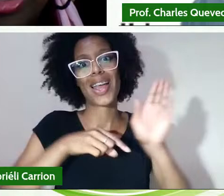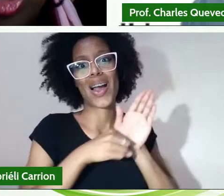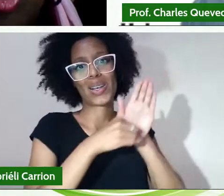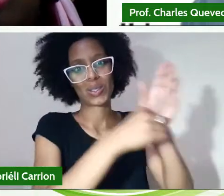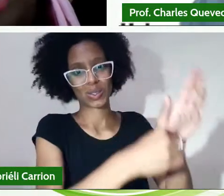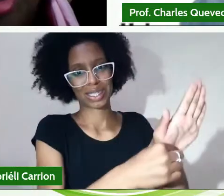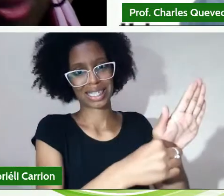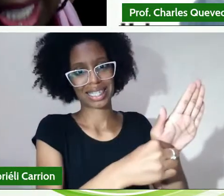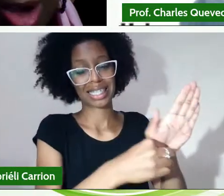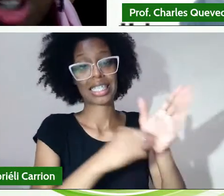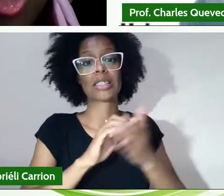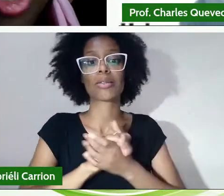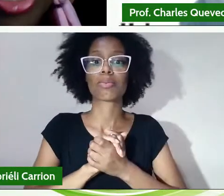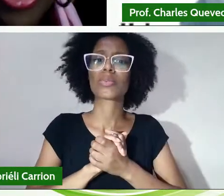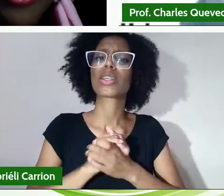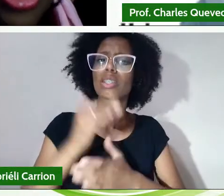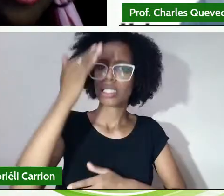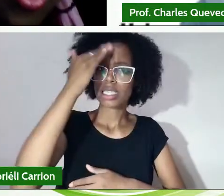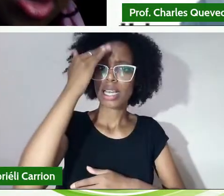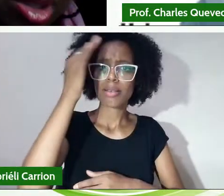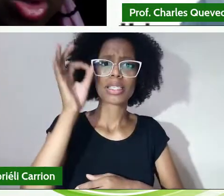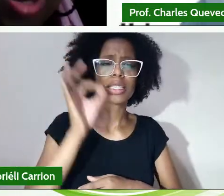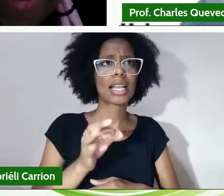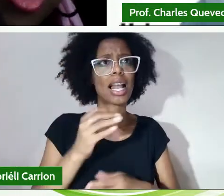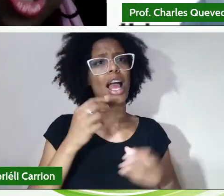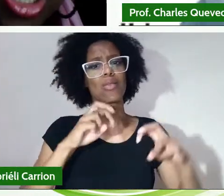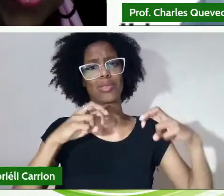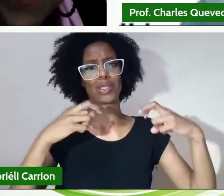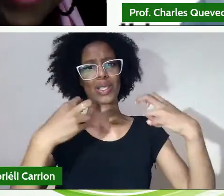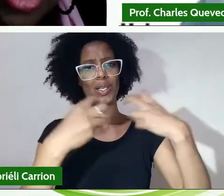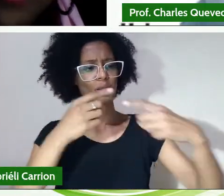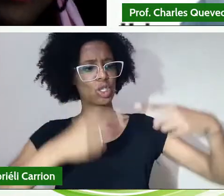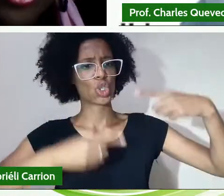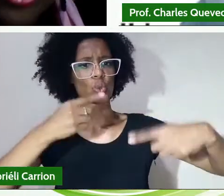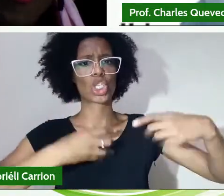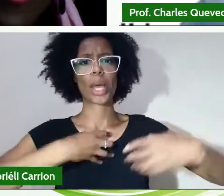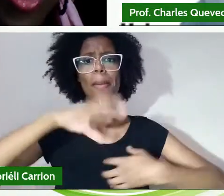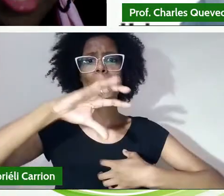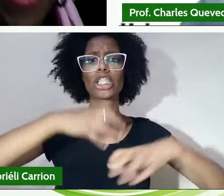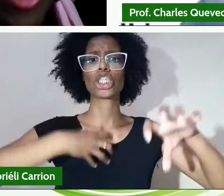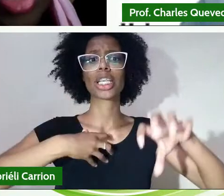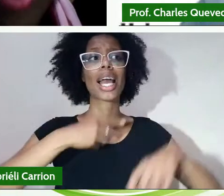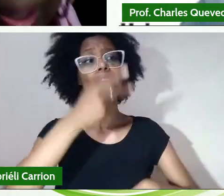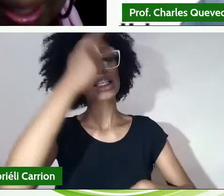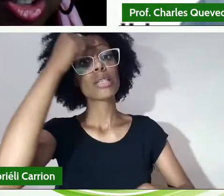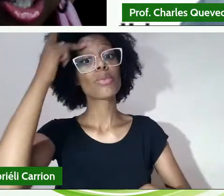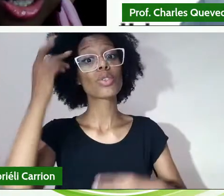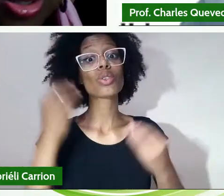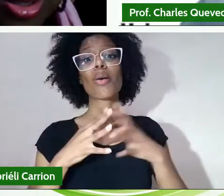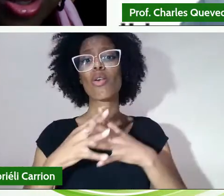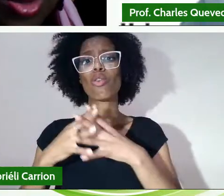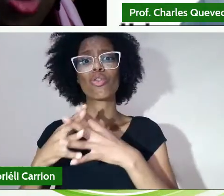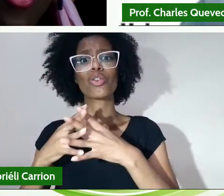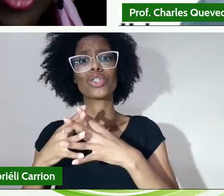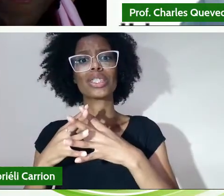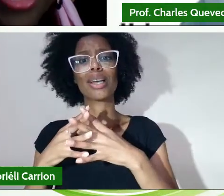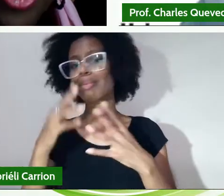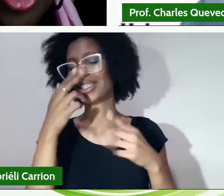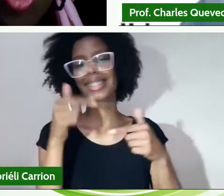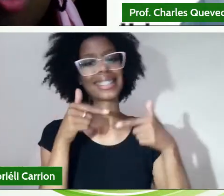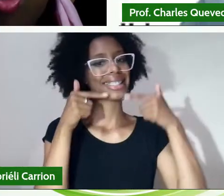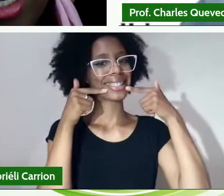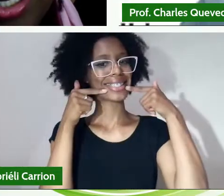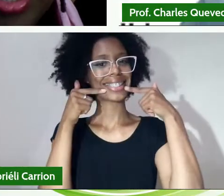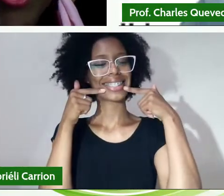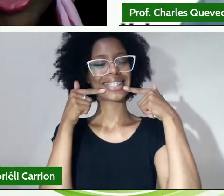certeza que quando a gente colocar em qualquer rodinha a discussão sobre empatia, as pessoas confundem empatia com simpatia. Confundem